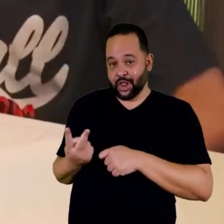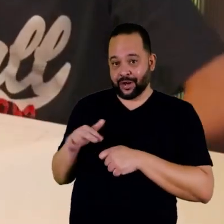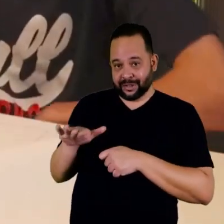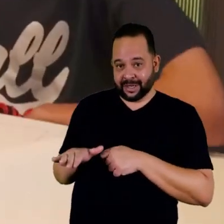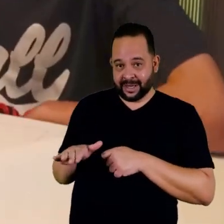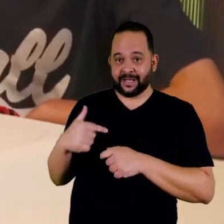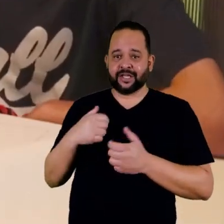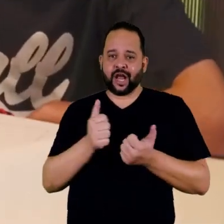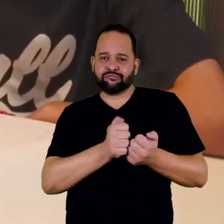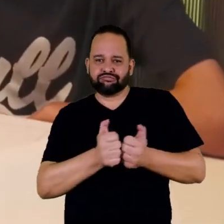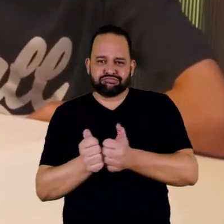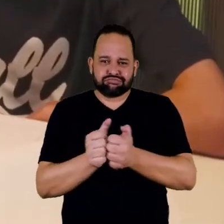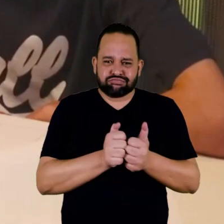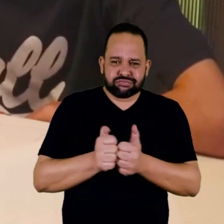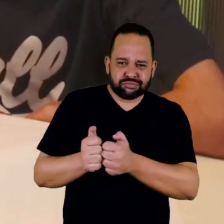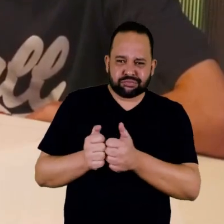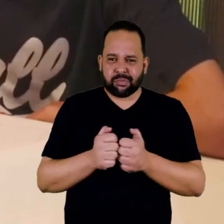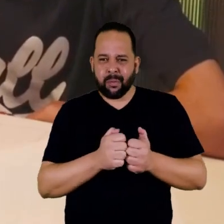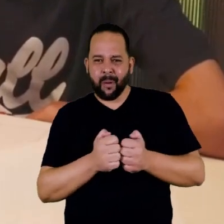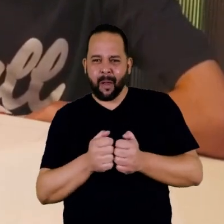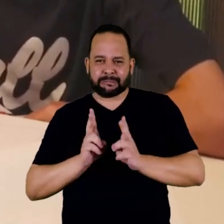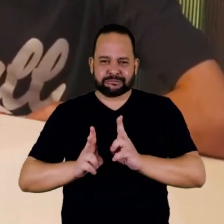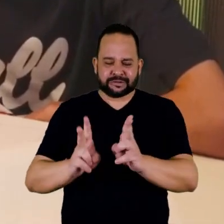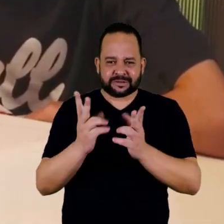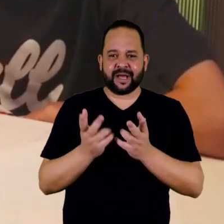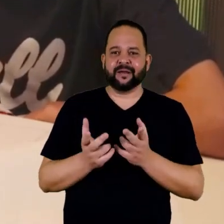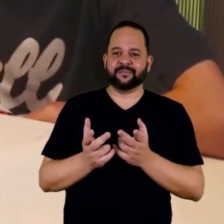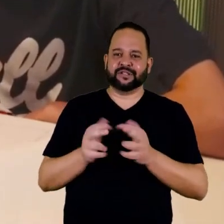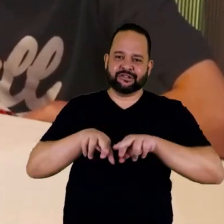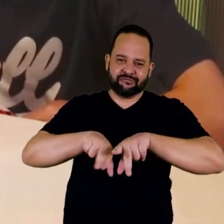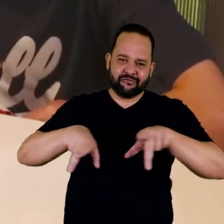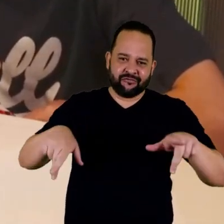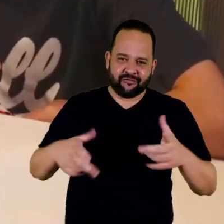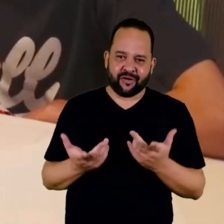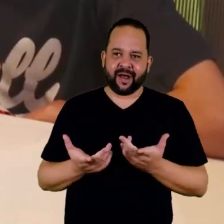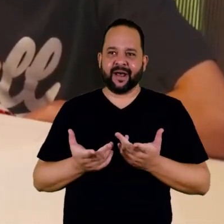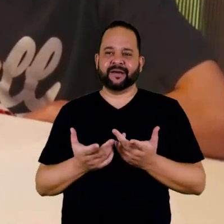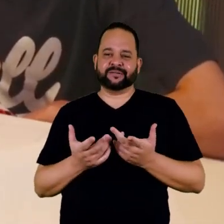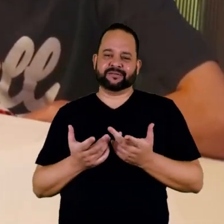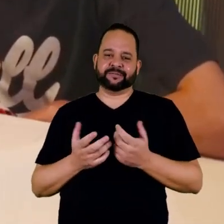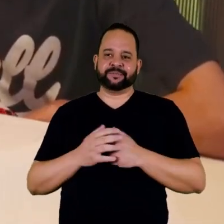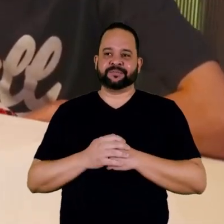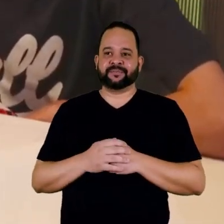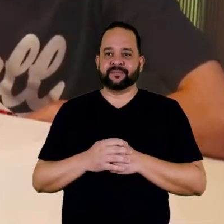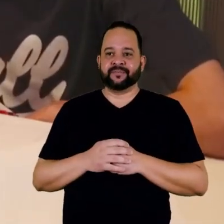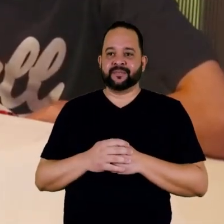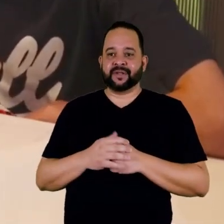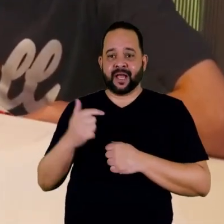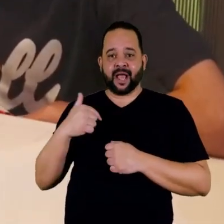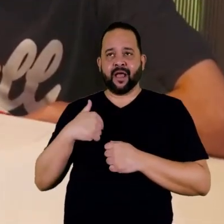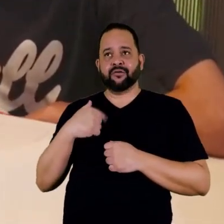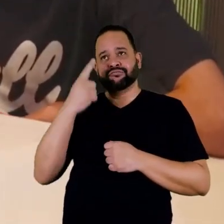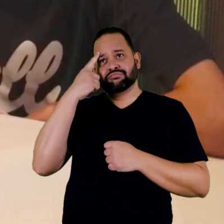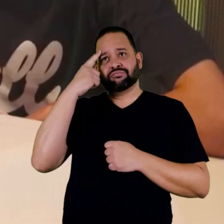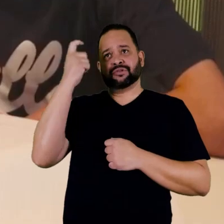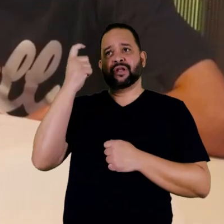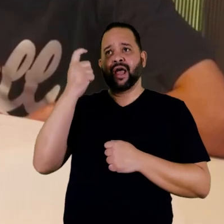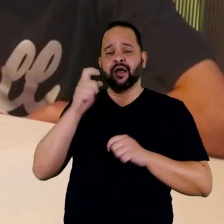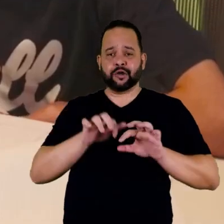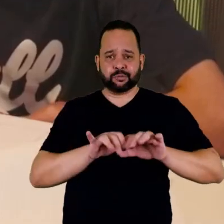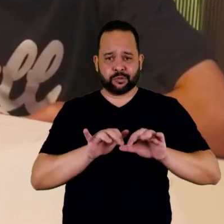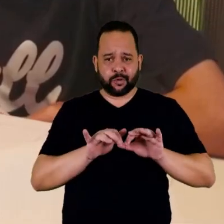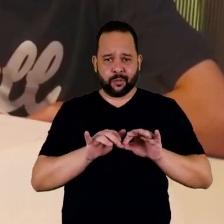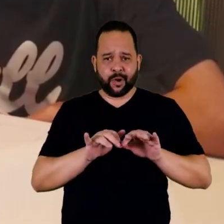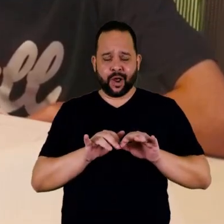lé cara a gente jogava o tempo todo um monte de jogos né jogos plan era melhor Roblox aí eu fui criar lá minha